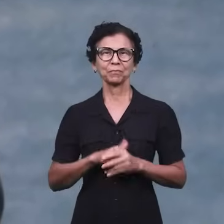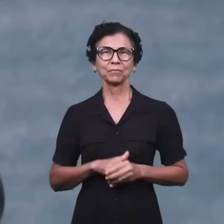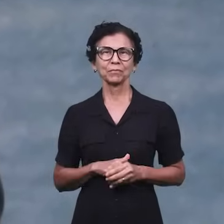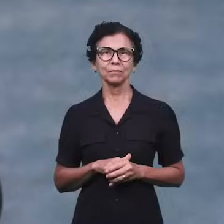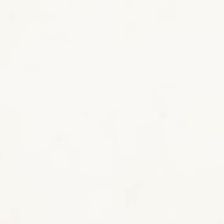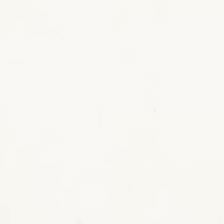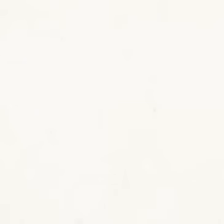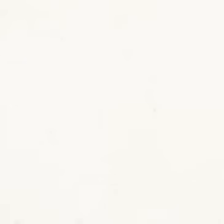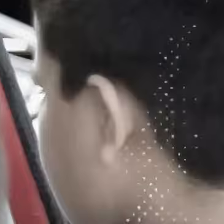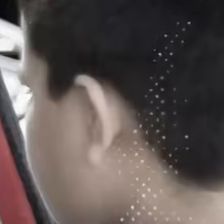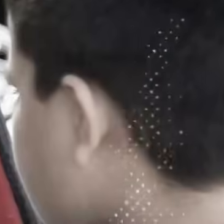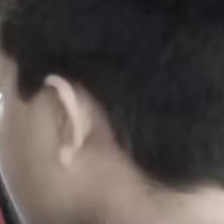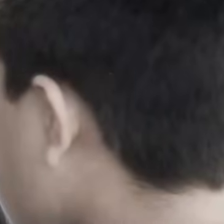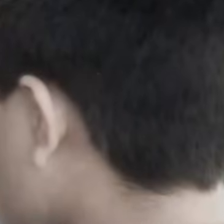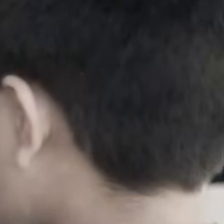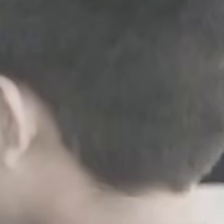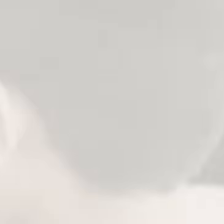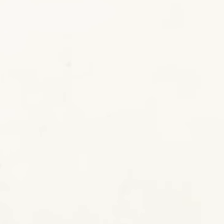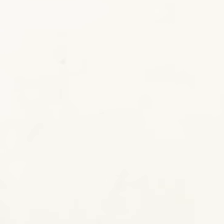a paz do Senhor